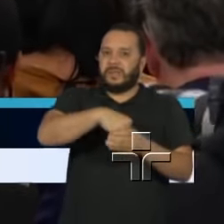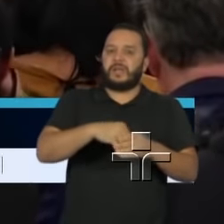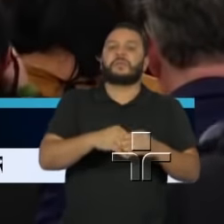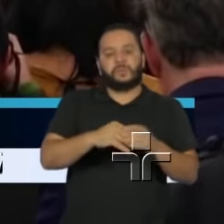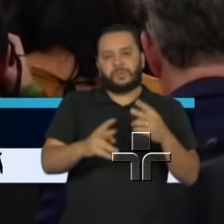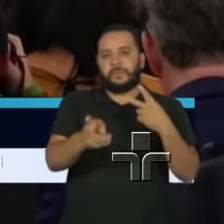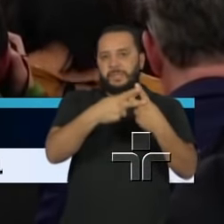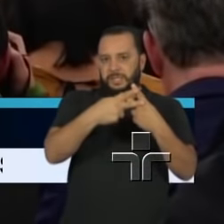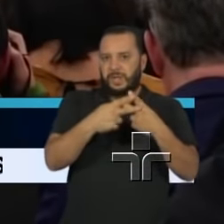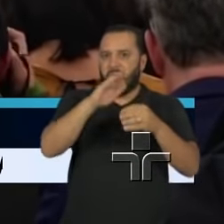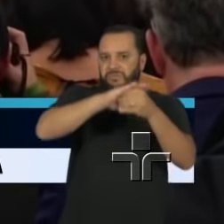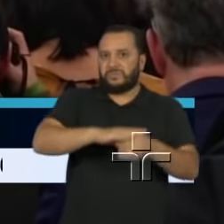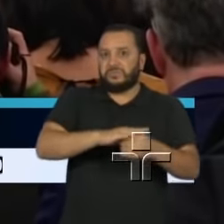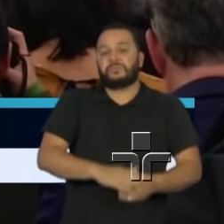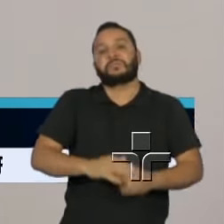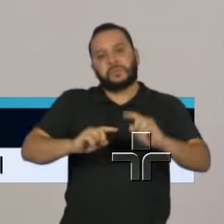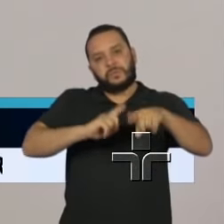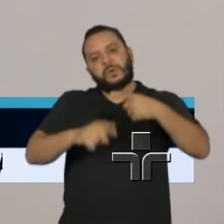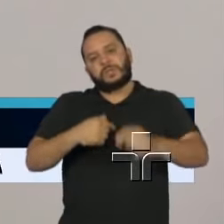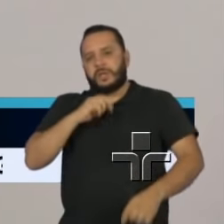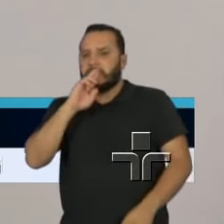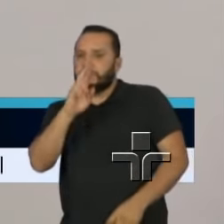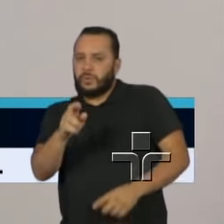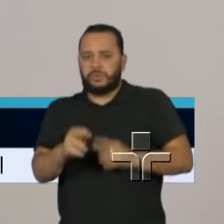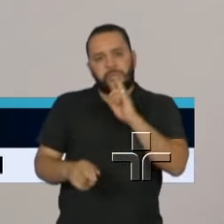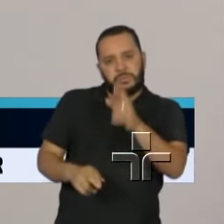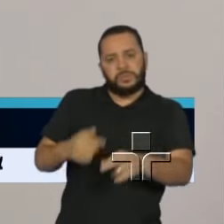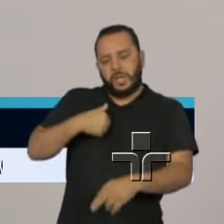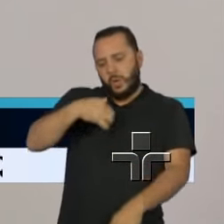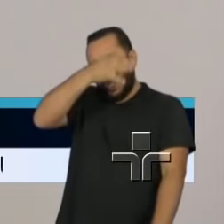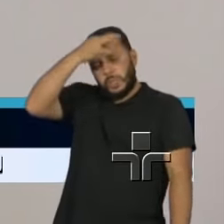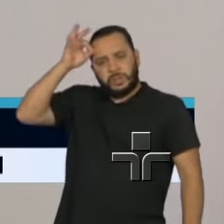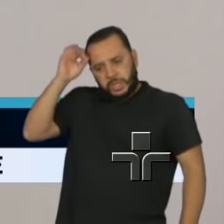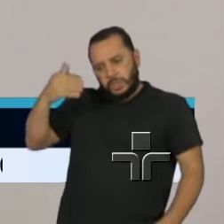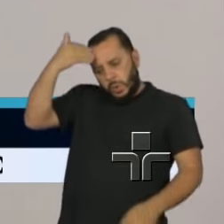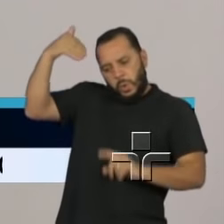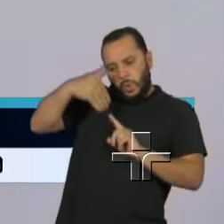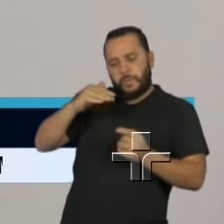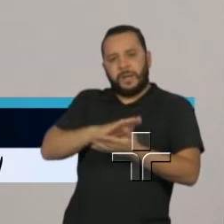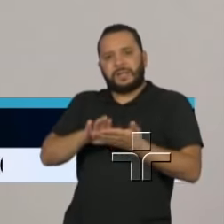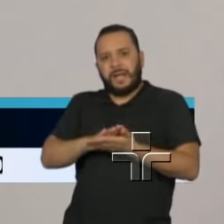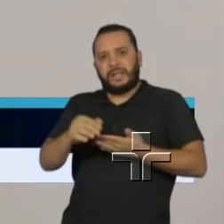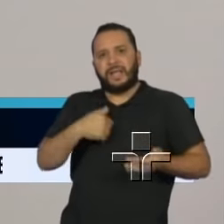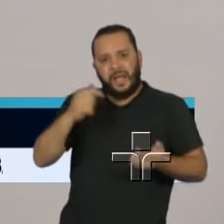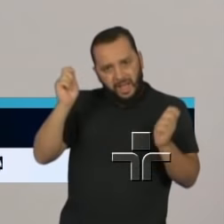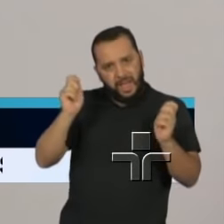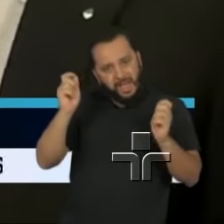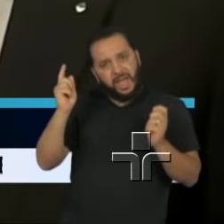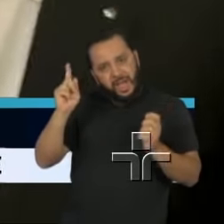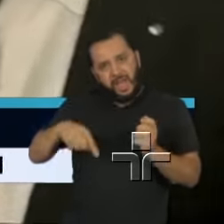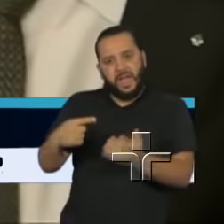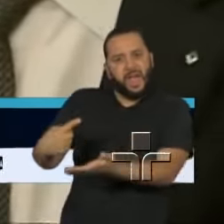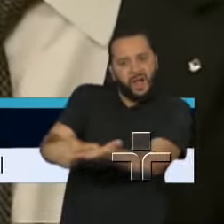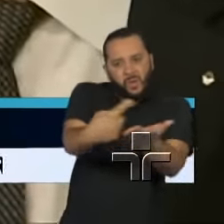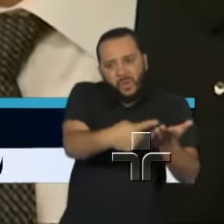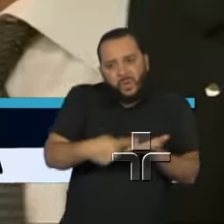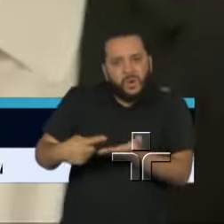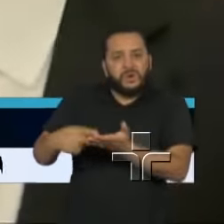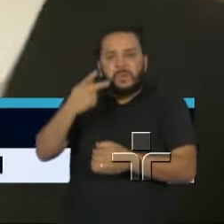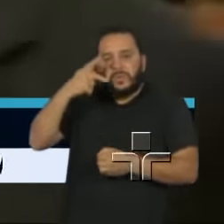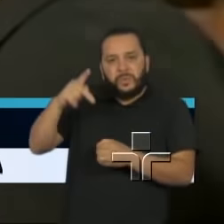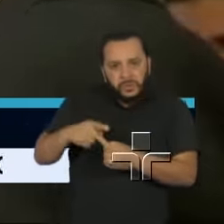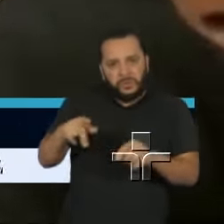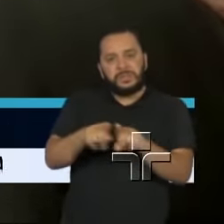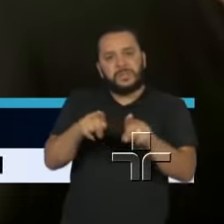tempo, respondeu perguntas de jornalistas. Disse que é inocente e que foi vítima de uma conspiração entre promotores e executivos que